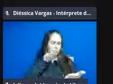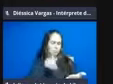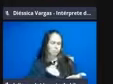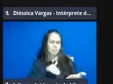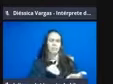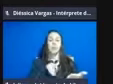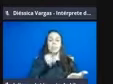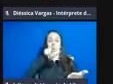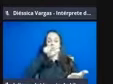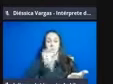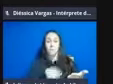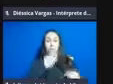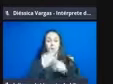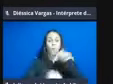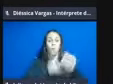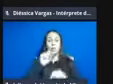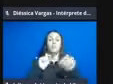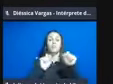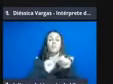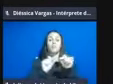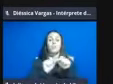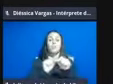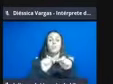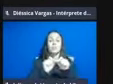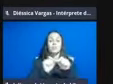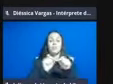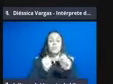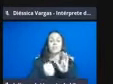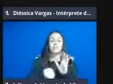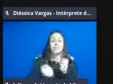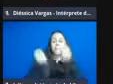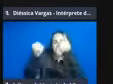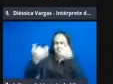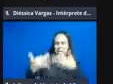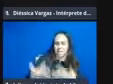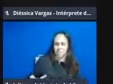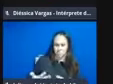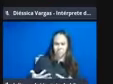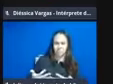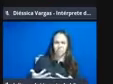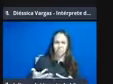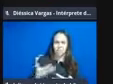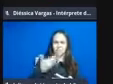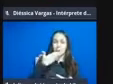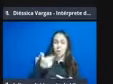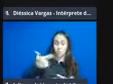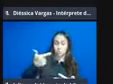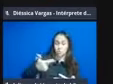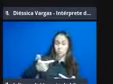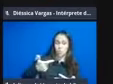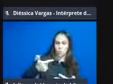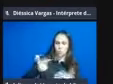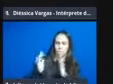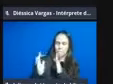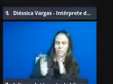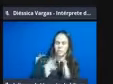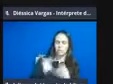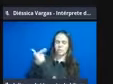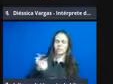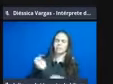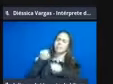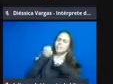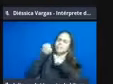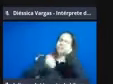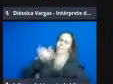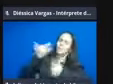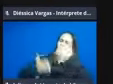questionário, a gente pôde desenvolver uma explanação inicial, que daí já é o momento 2, que foi uma explanação oral que a gente